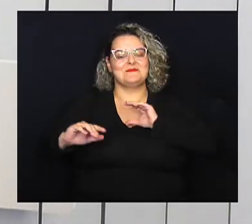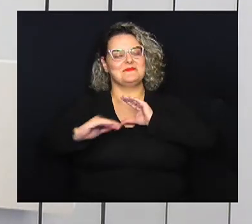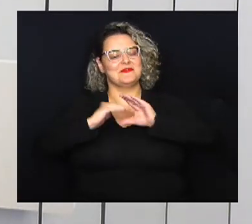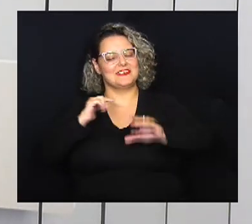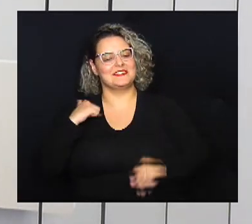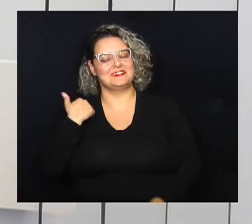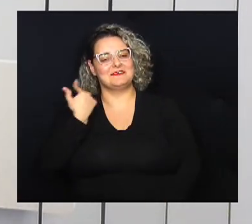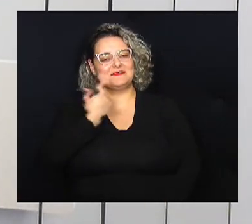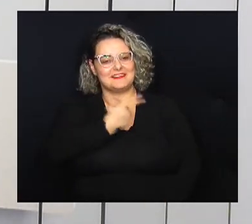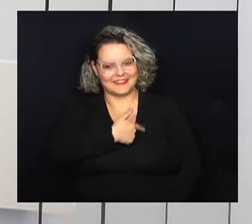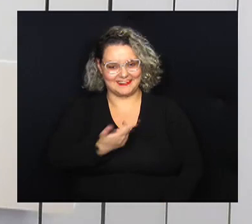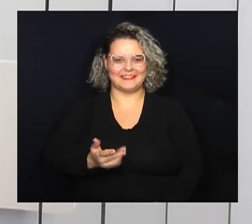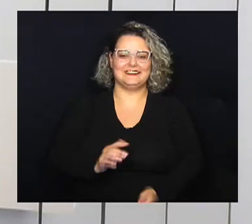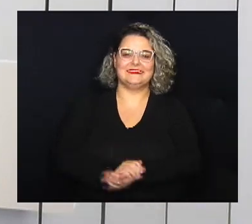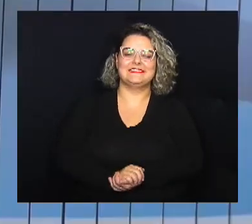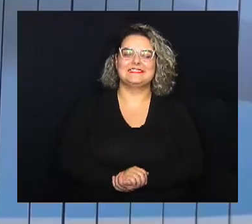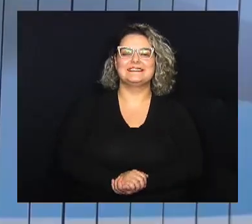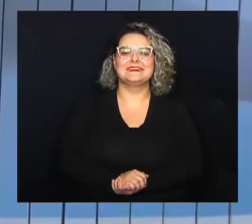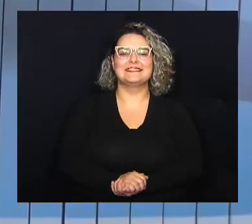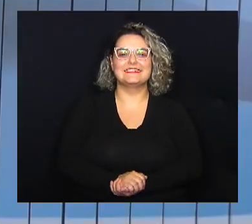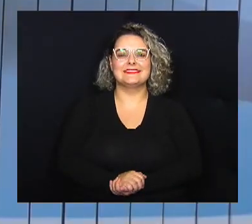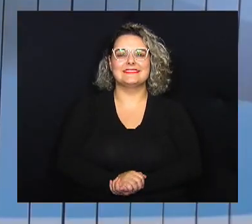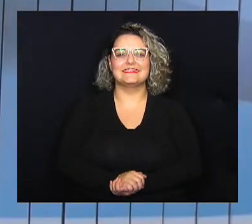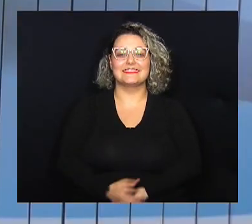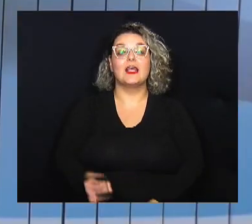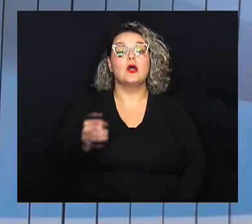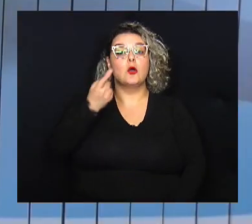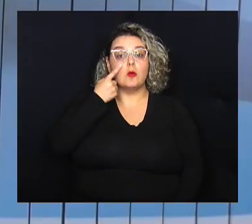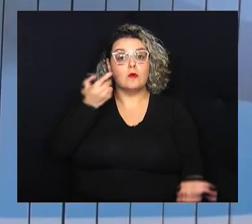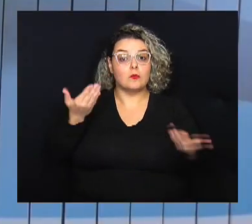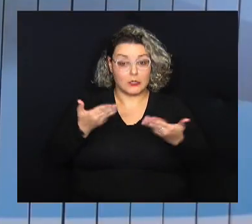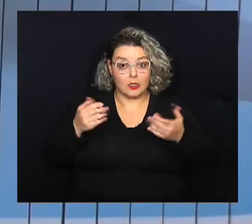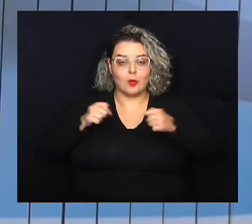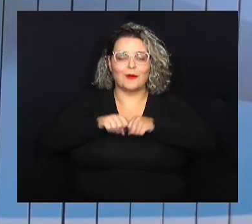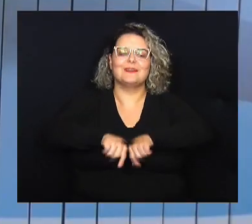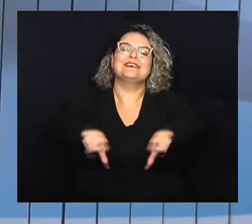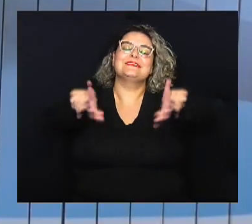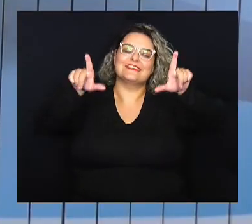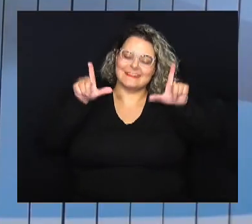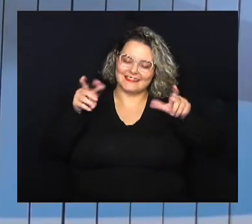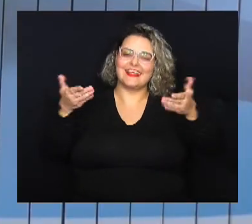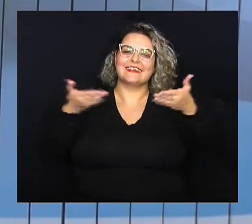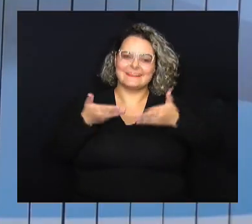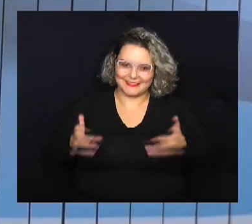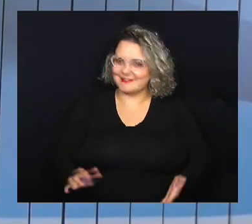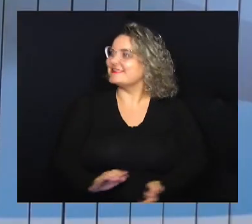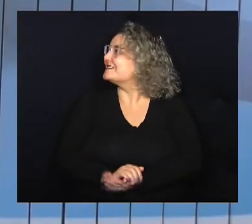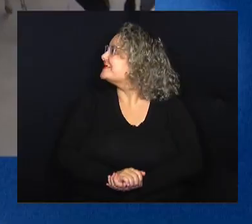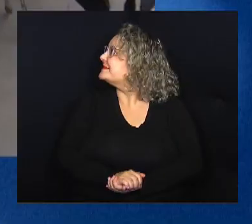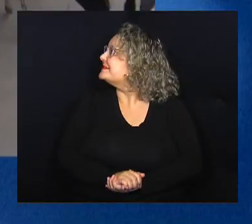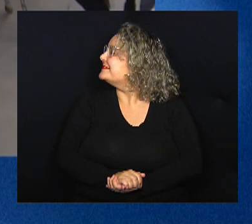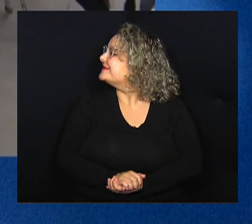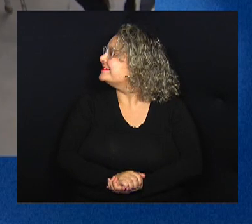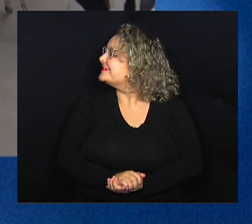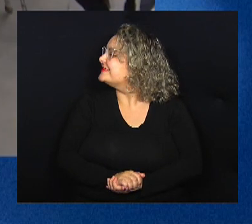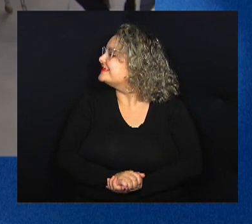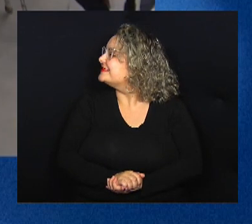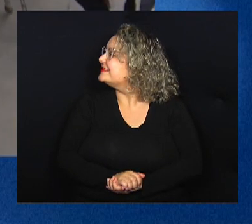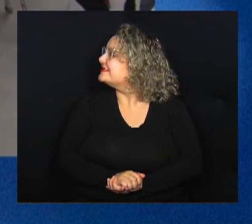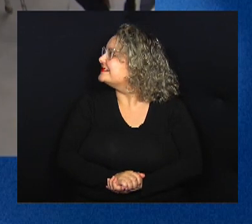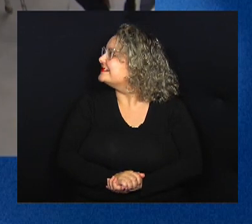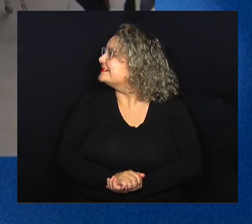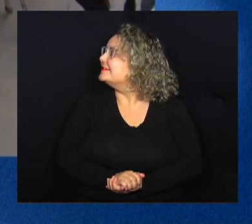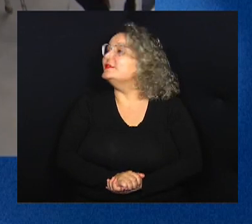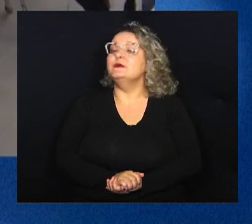pode enviar a sua mensagem. Confira a partir de agora os destaques de hoje.